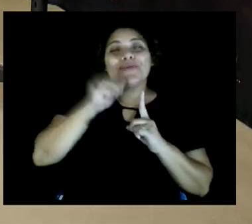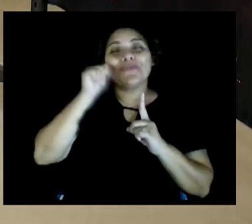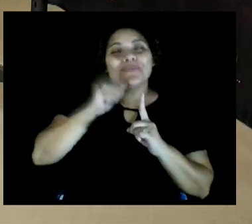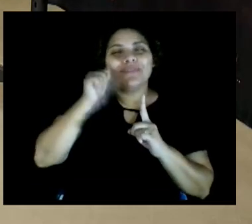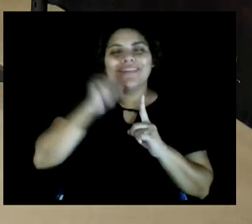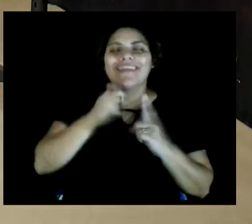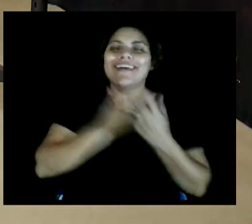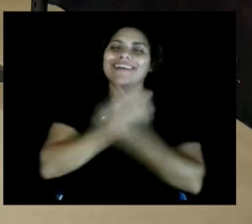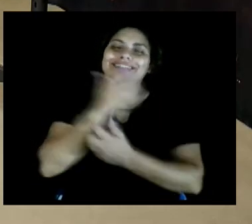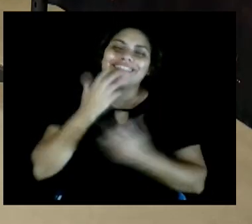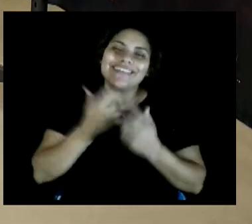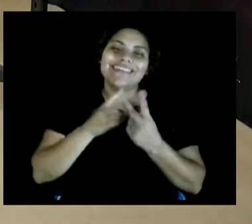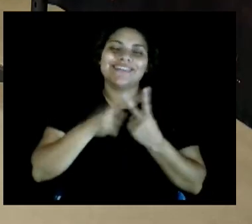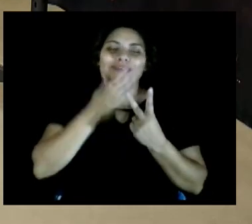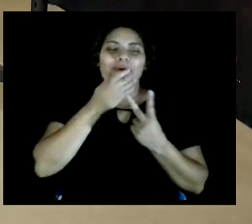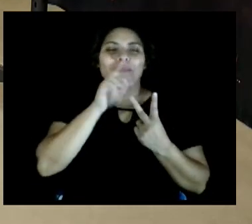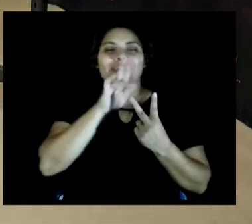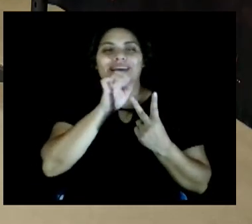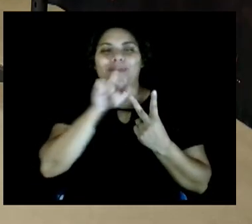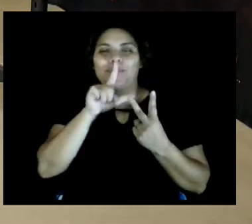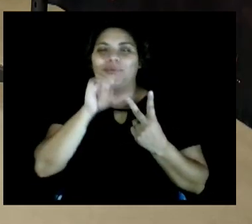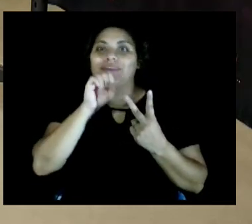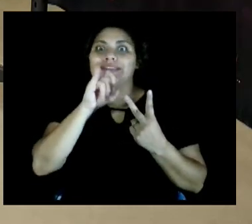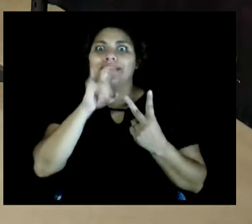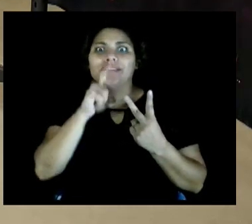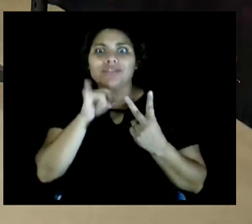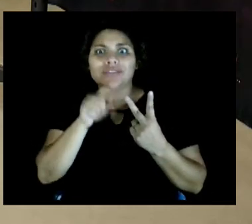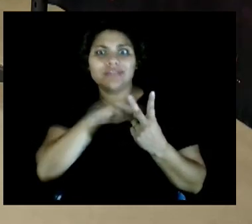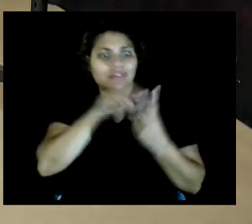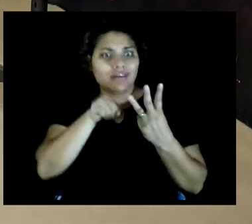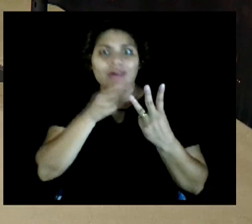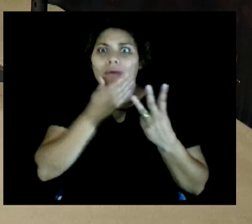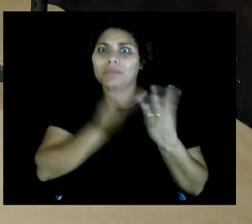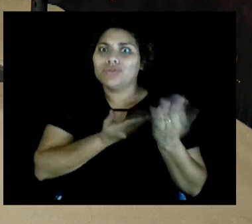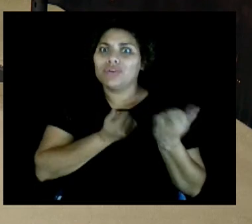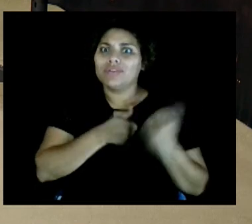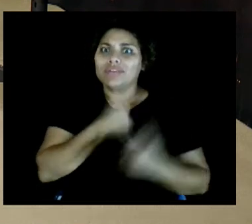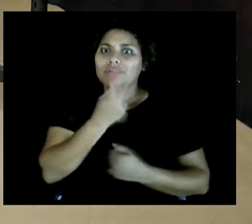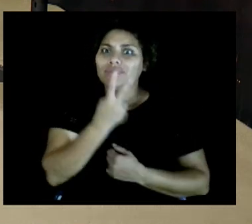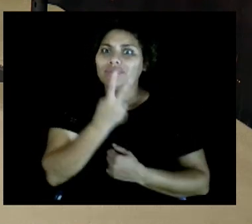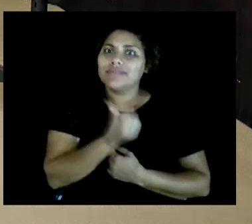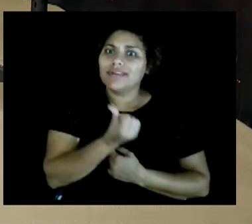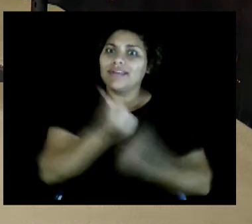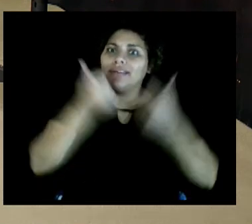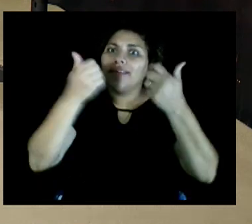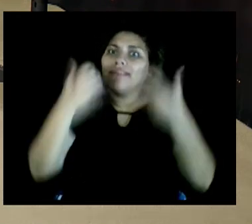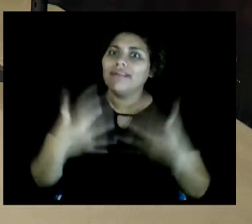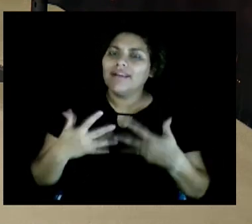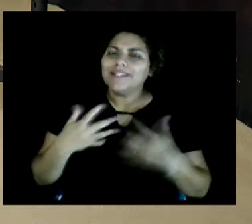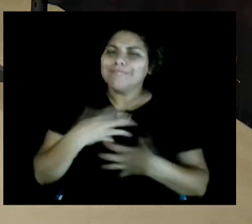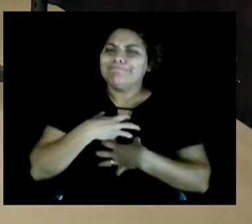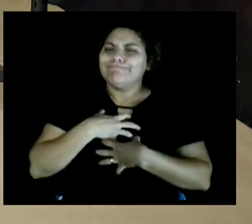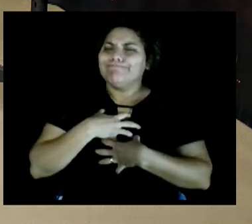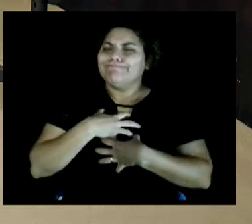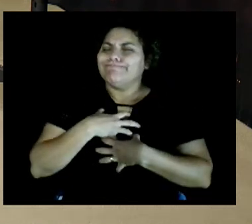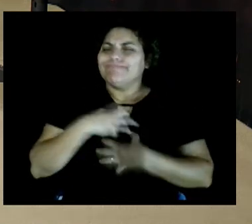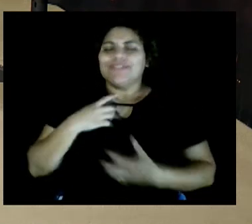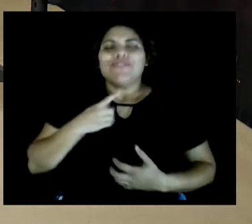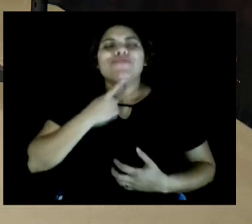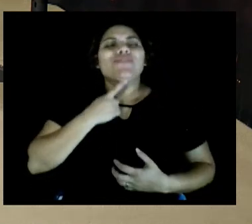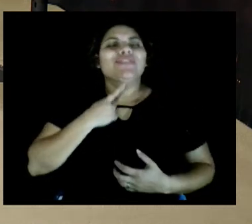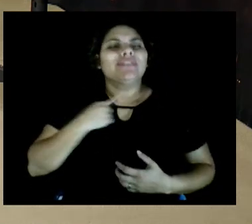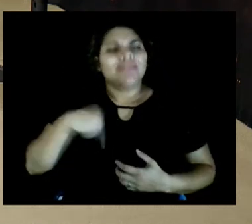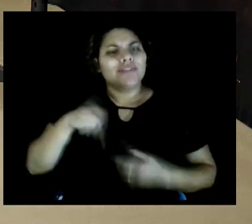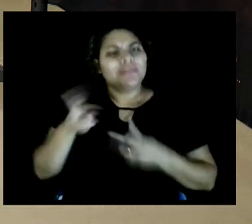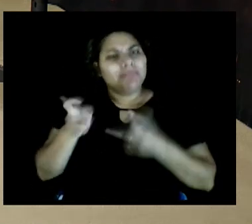aí o jovem menino ali, 26 anos, né, e já sentindo uma vontade. A gente percebe que esse